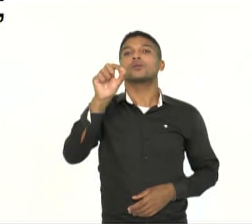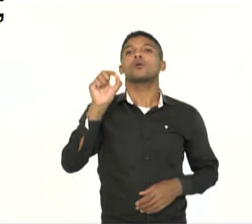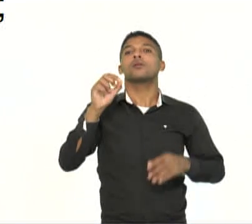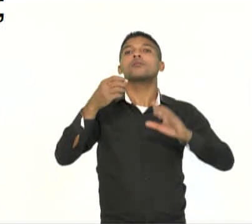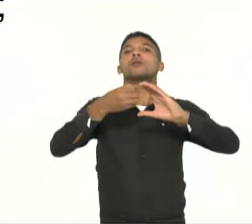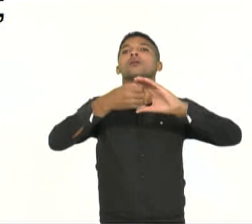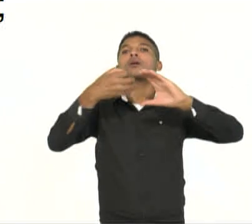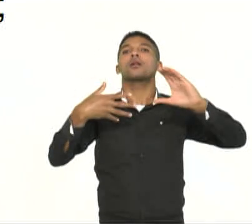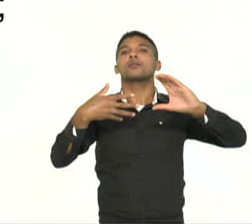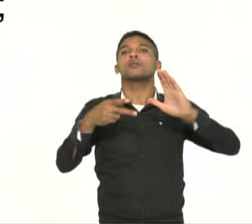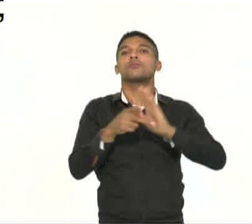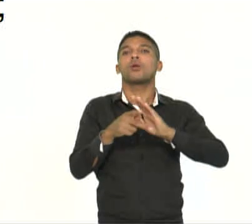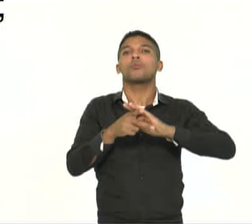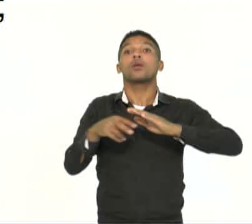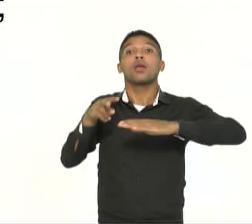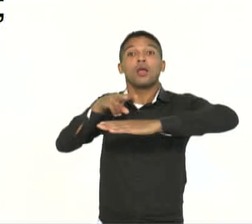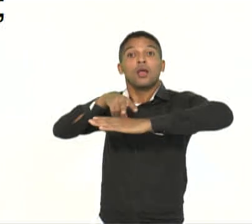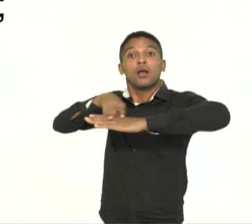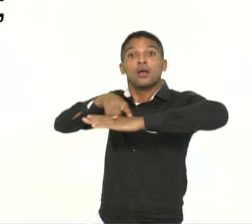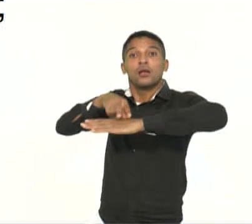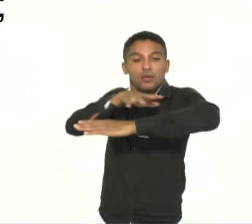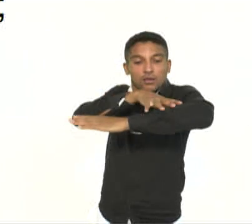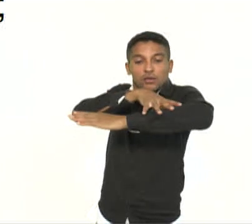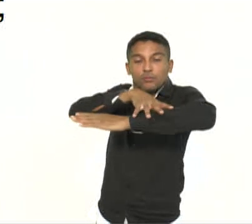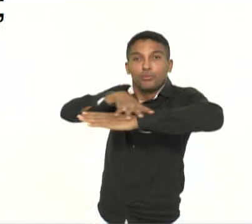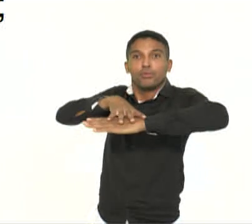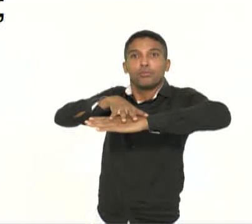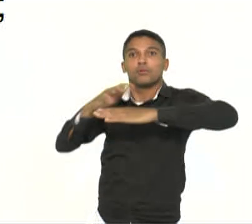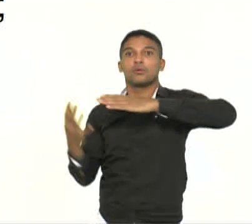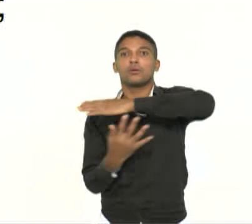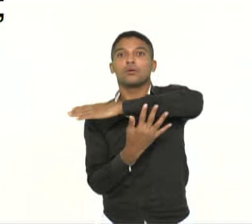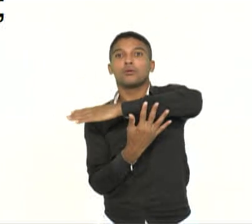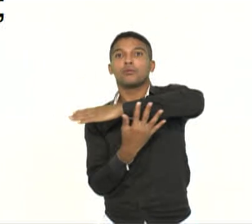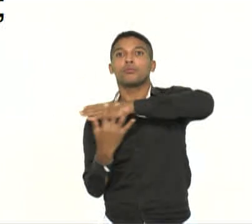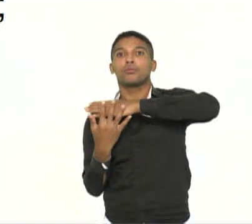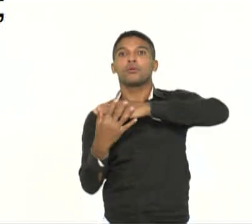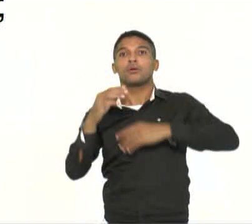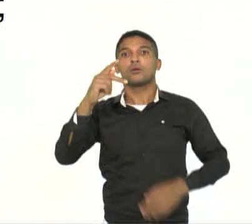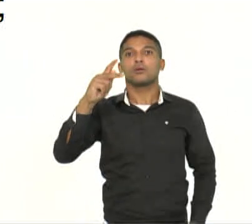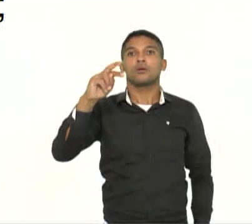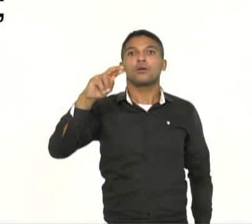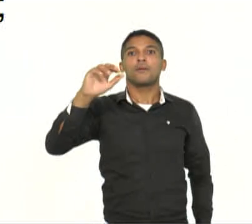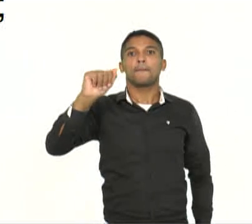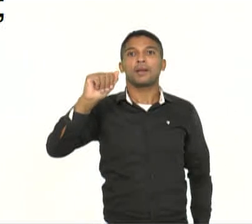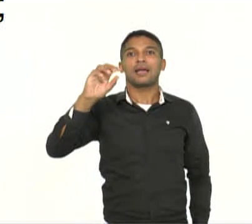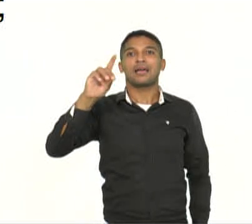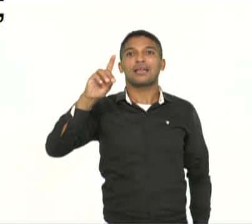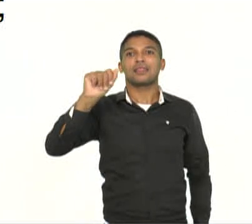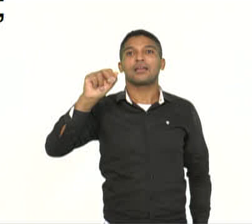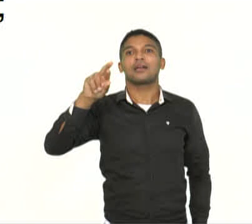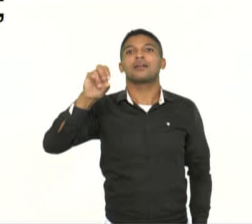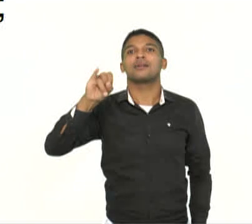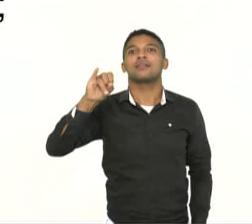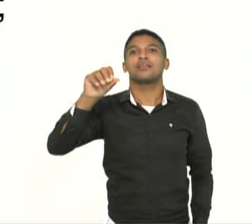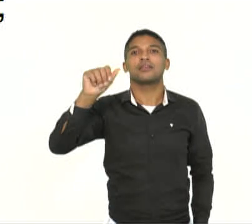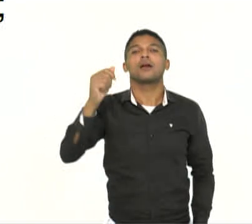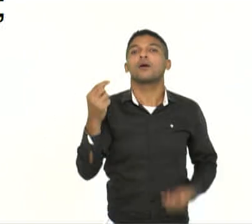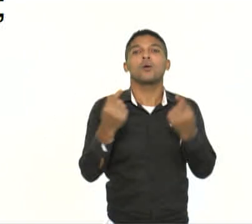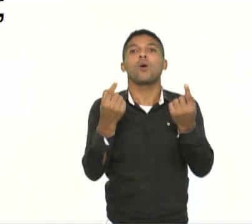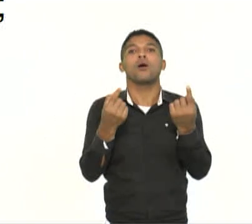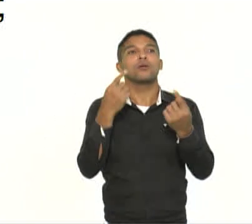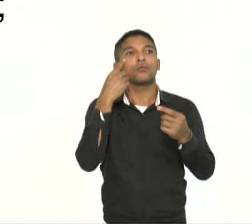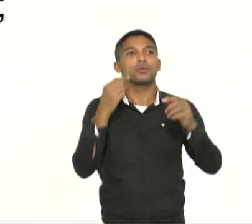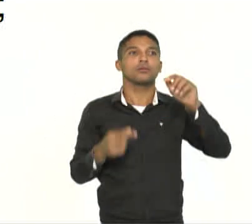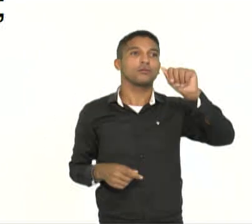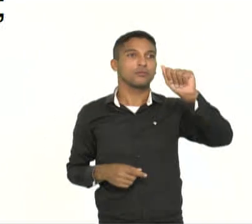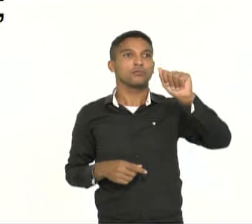A, vegetação de pequeno porte composta por herbáceas e gramíneas, vegetação adaptada aos longos períodos de seca e